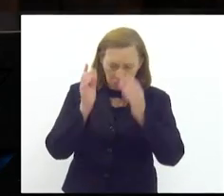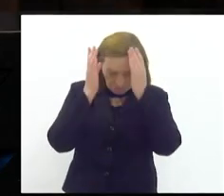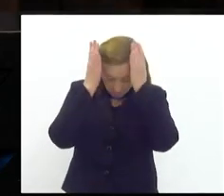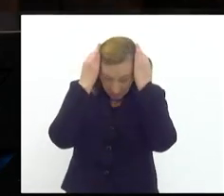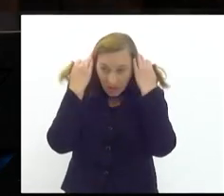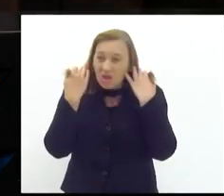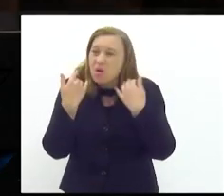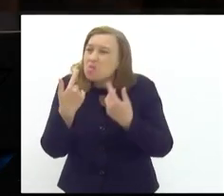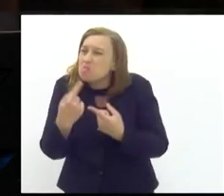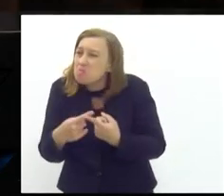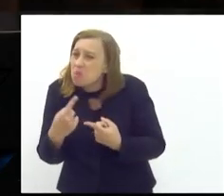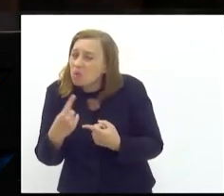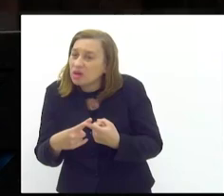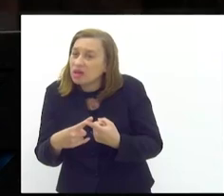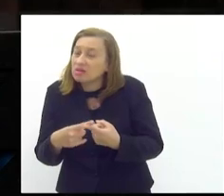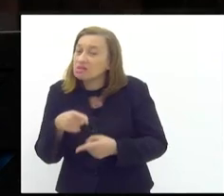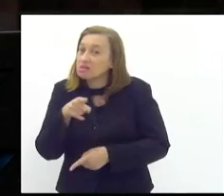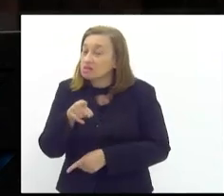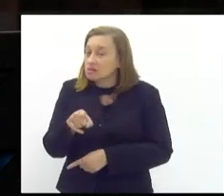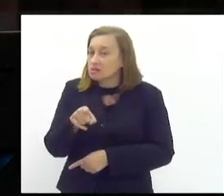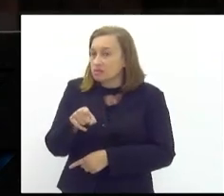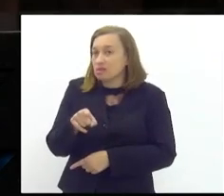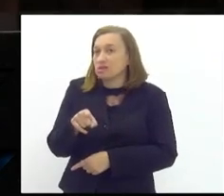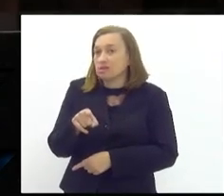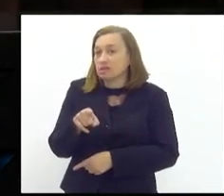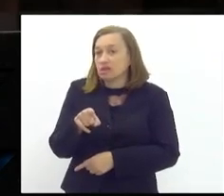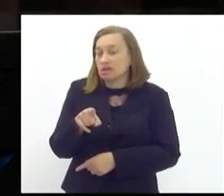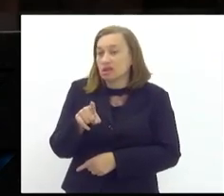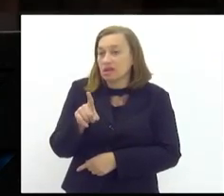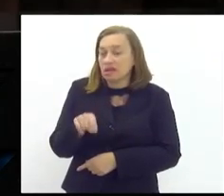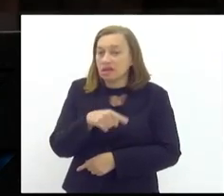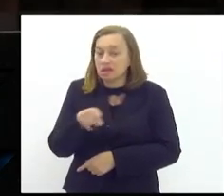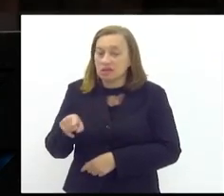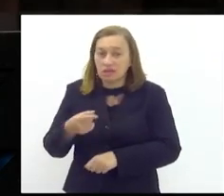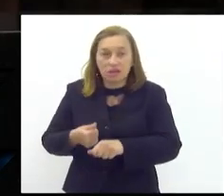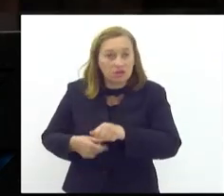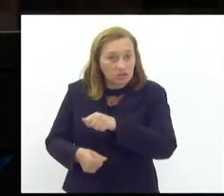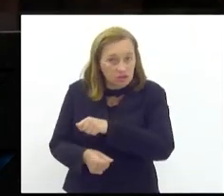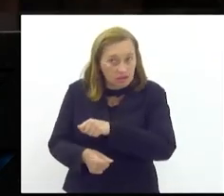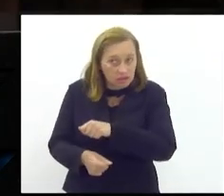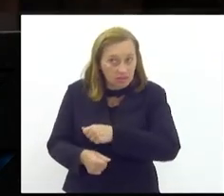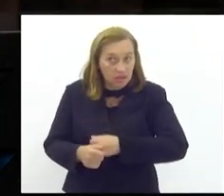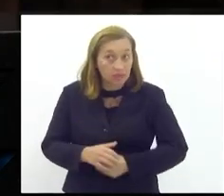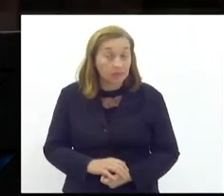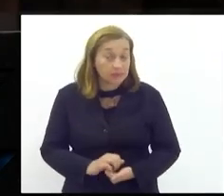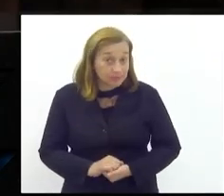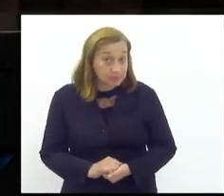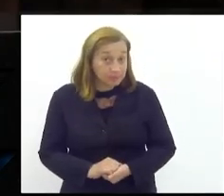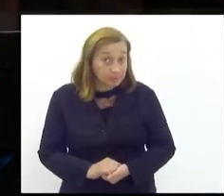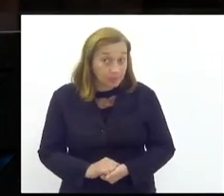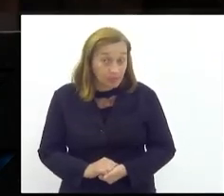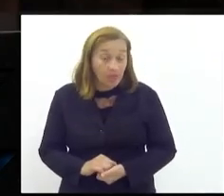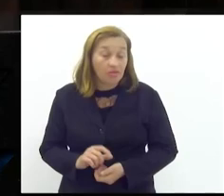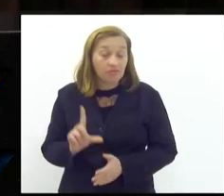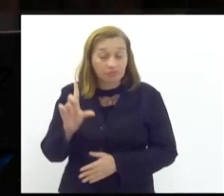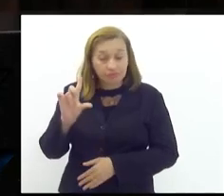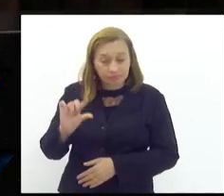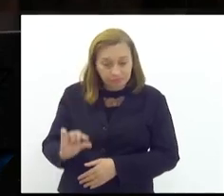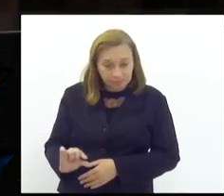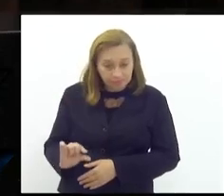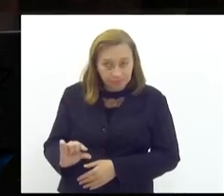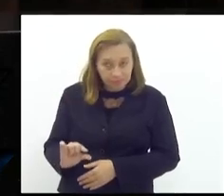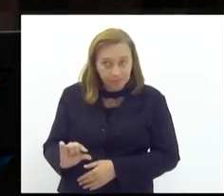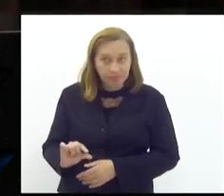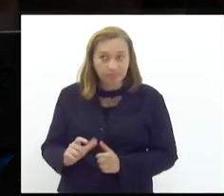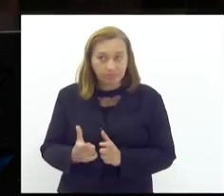porque se você corta os financiamentos vai diminuir a